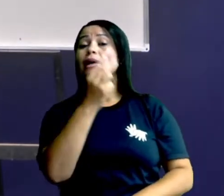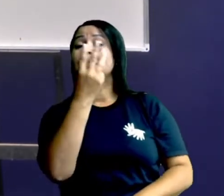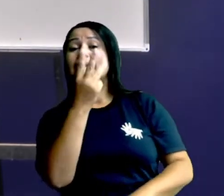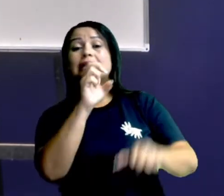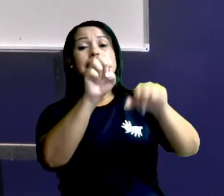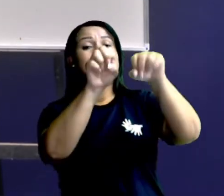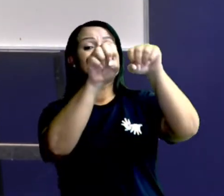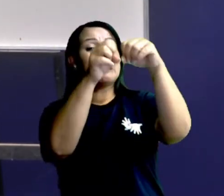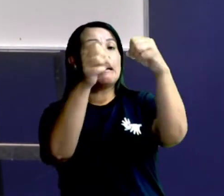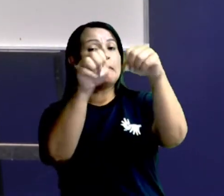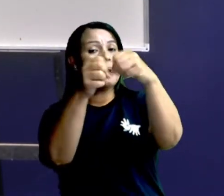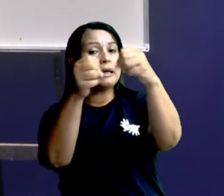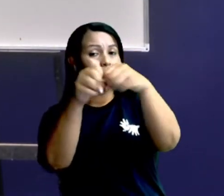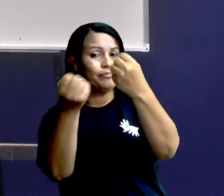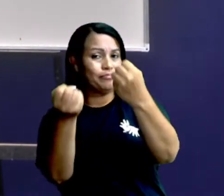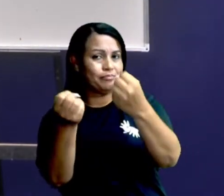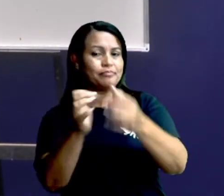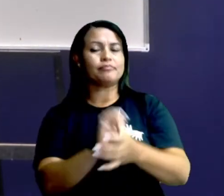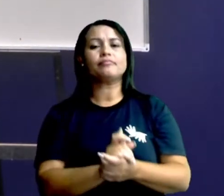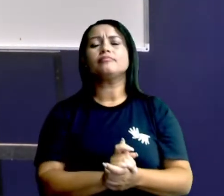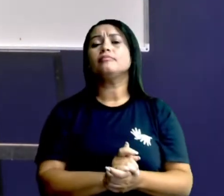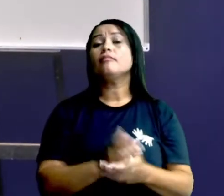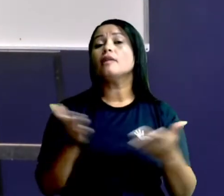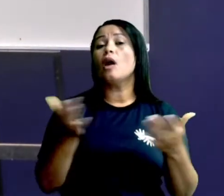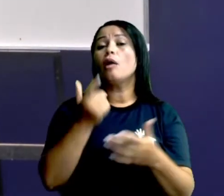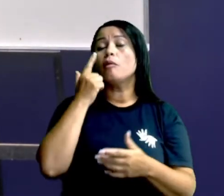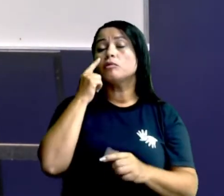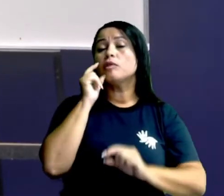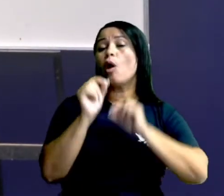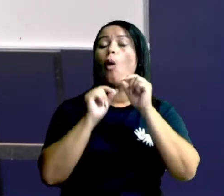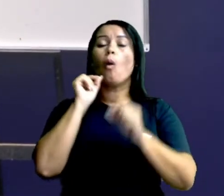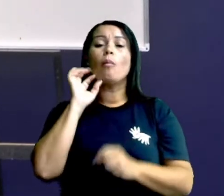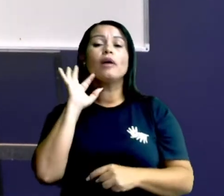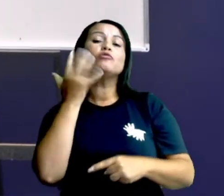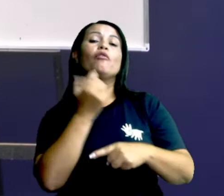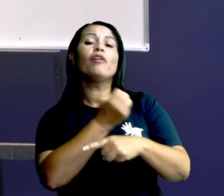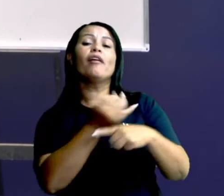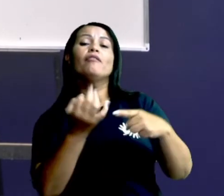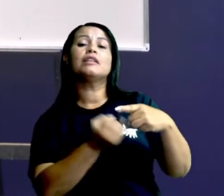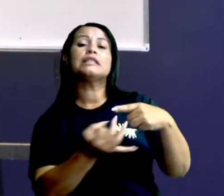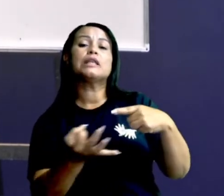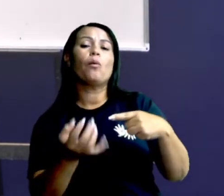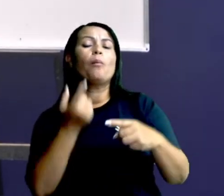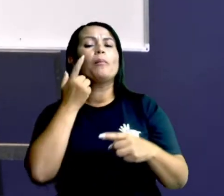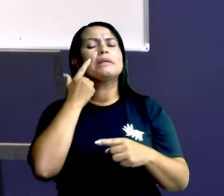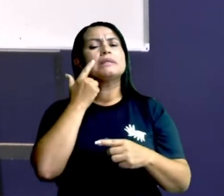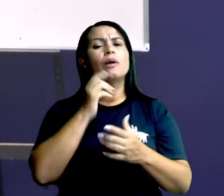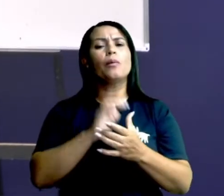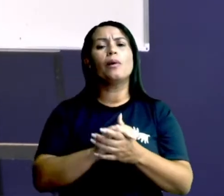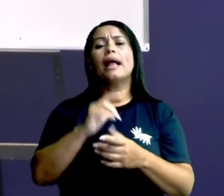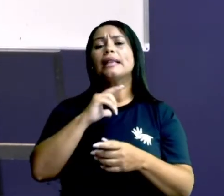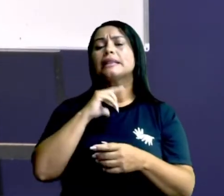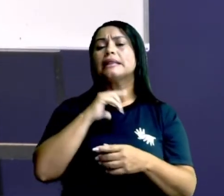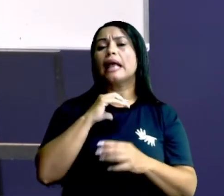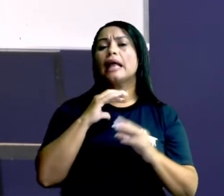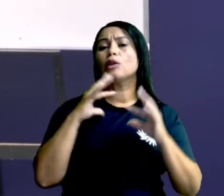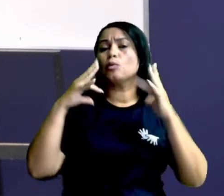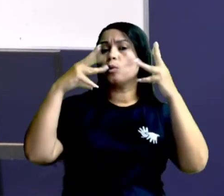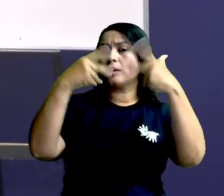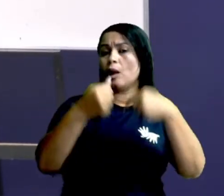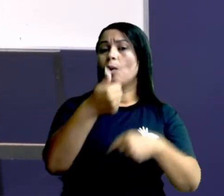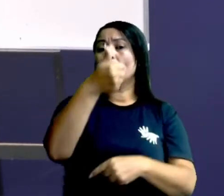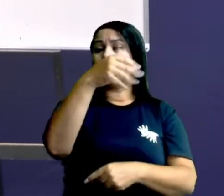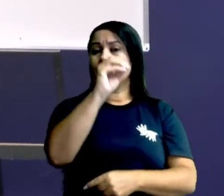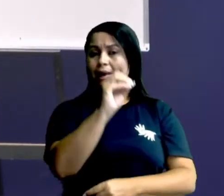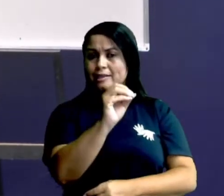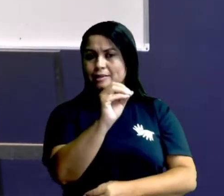veio quebradas. Vamos agora resolver essa fração. Então, minha quantidade total é